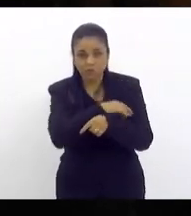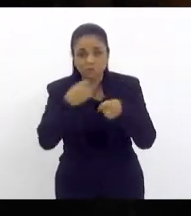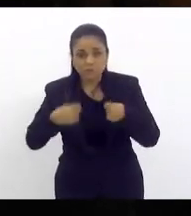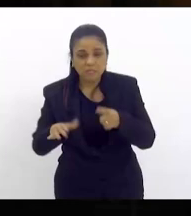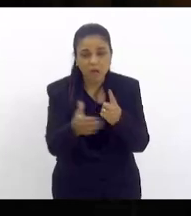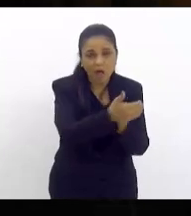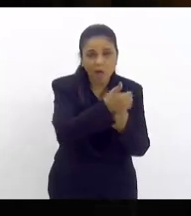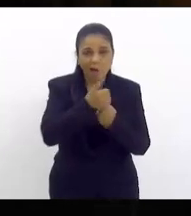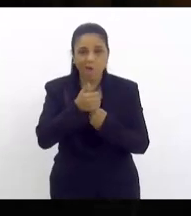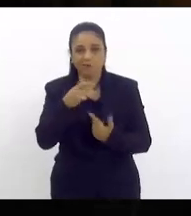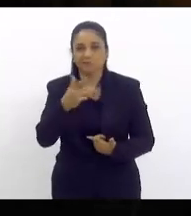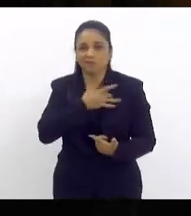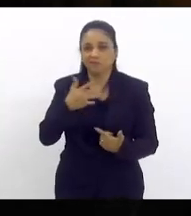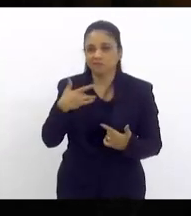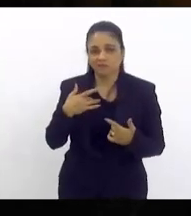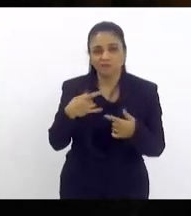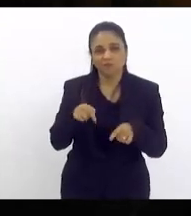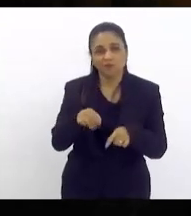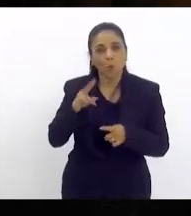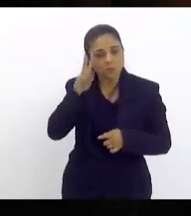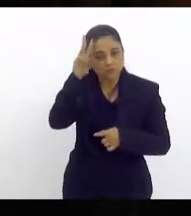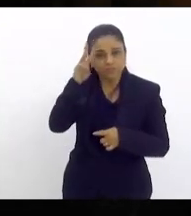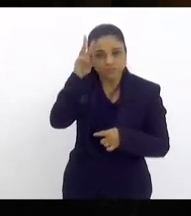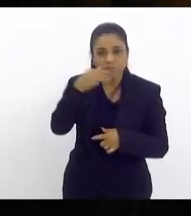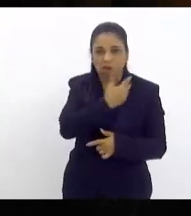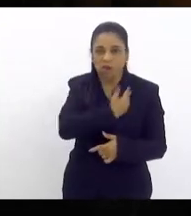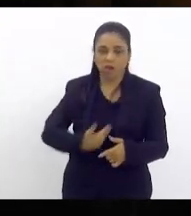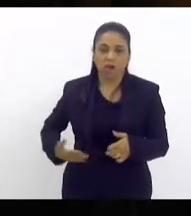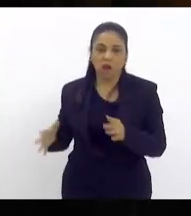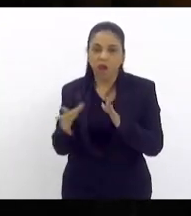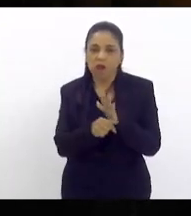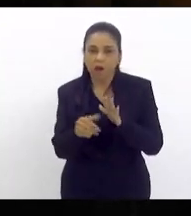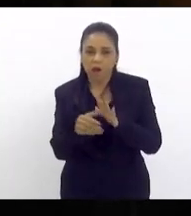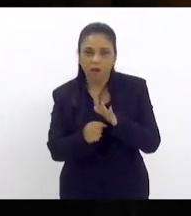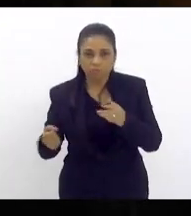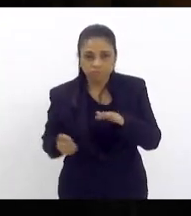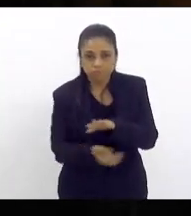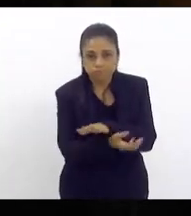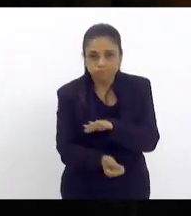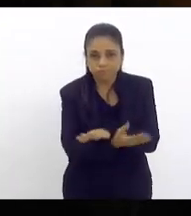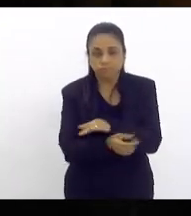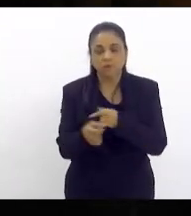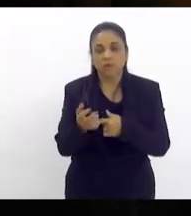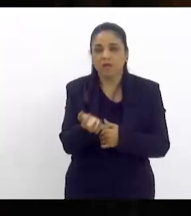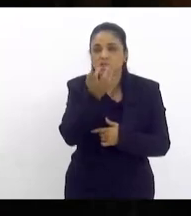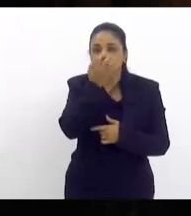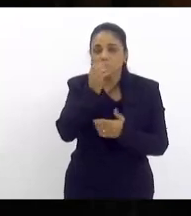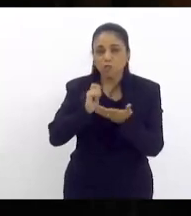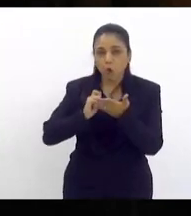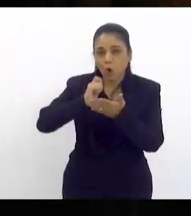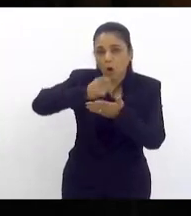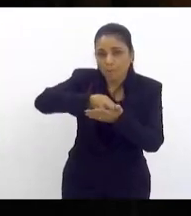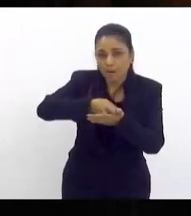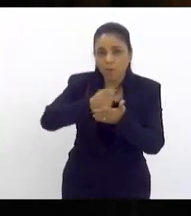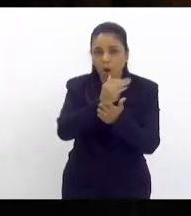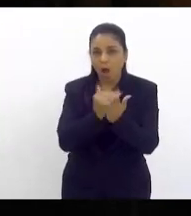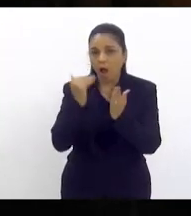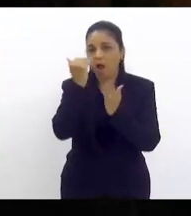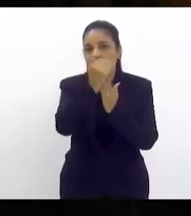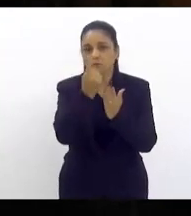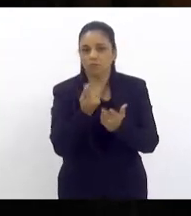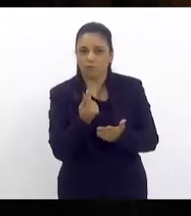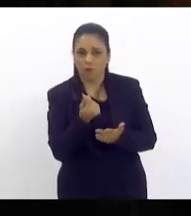em saúde foi exatamente quando ele roubou na saúde superfaturou respiradores que não chegaram para